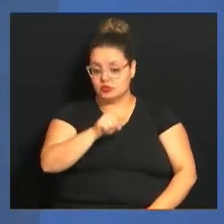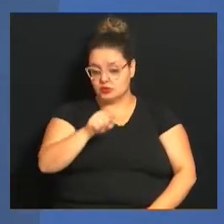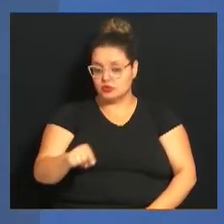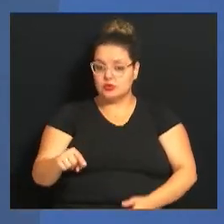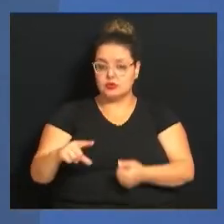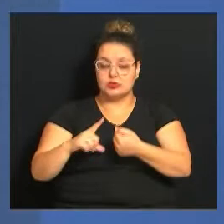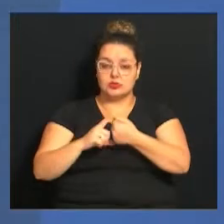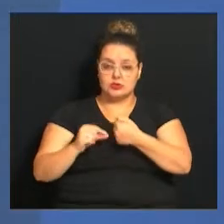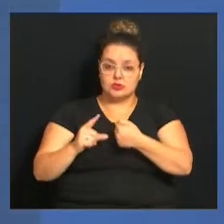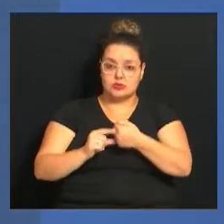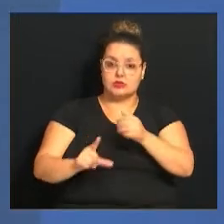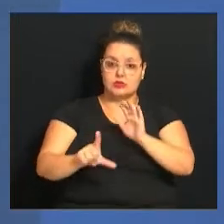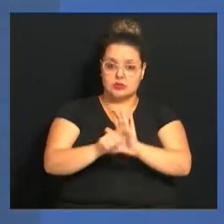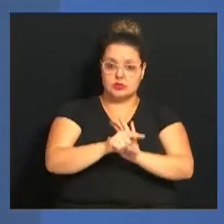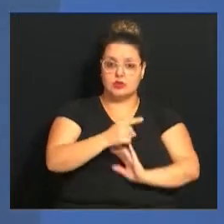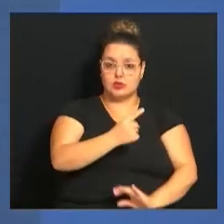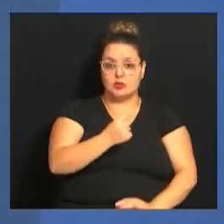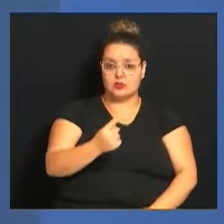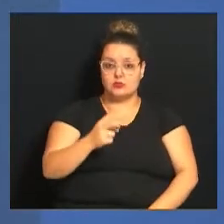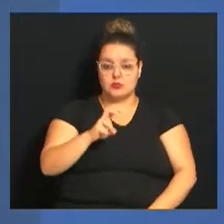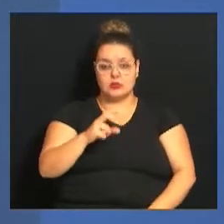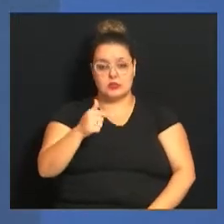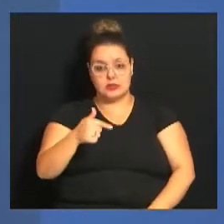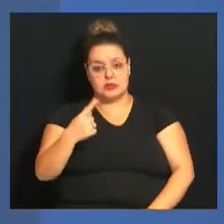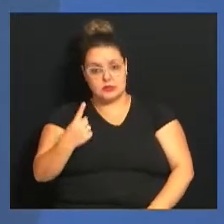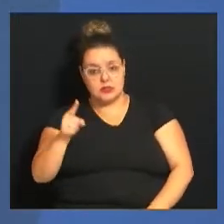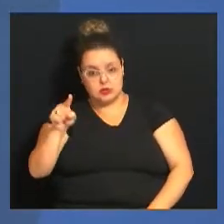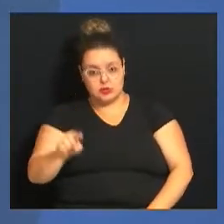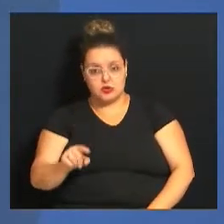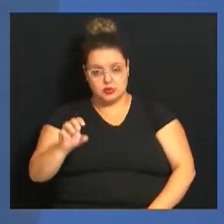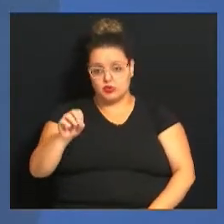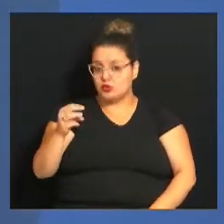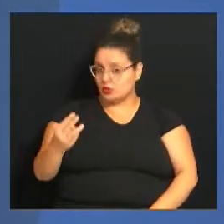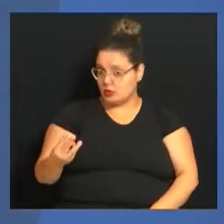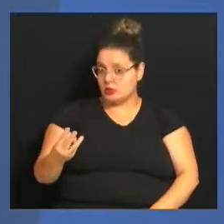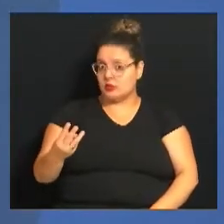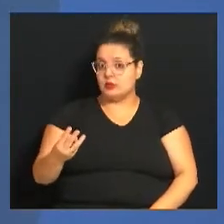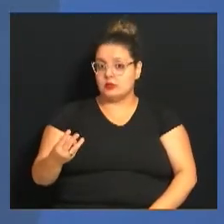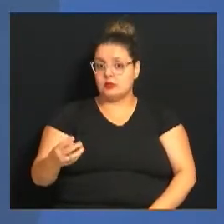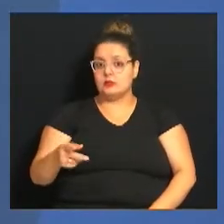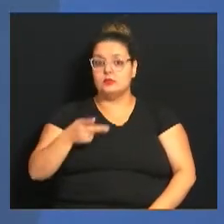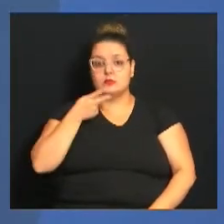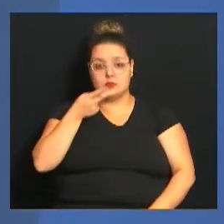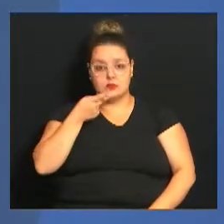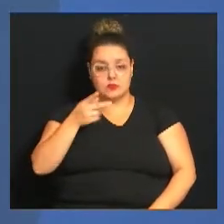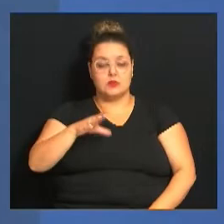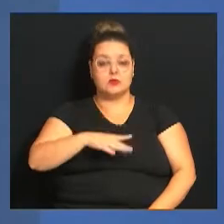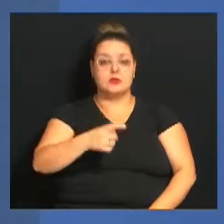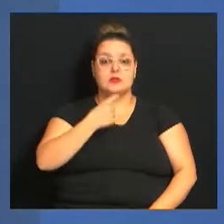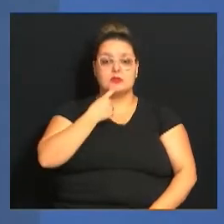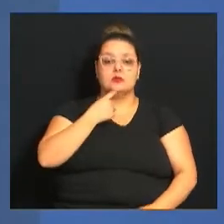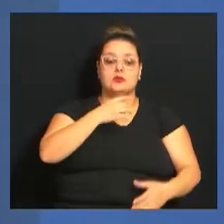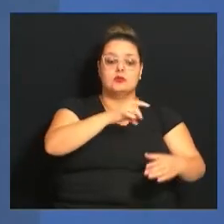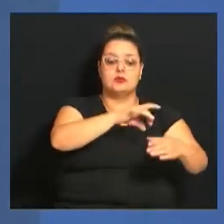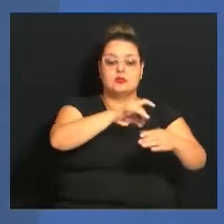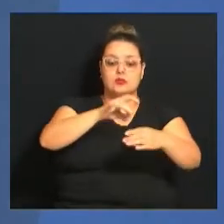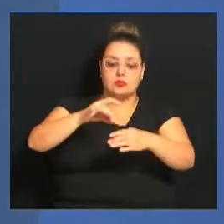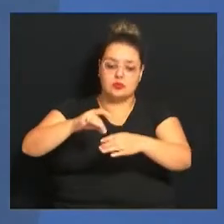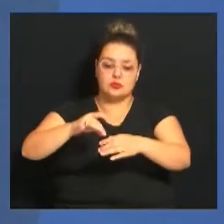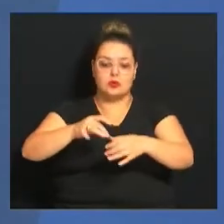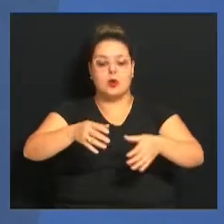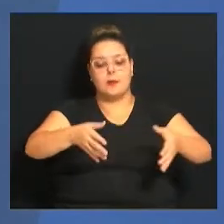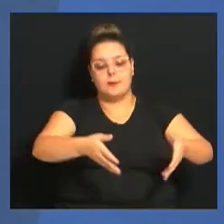Lei 11.571 de 2003, que disciplinou aqui na cidade plantio, replantio,